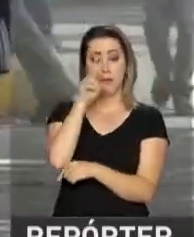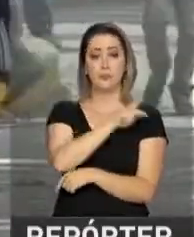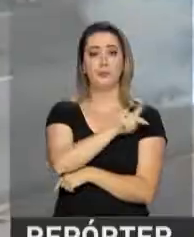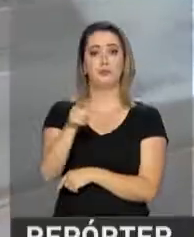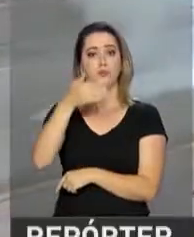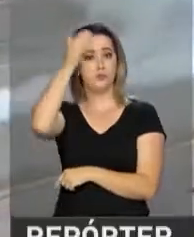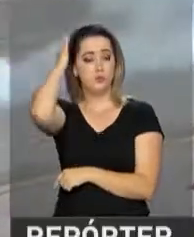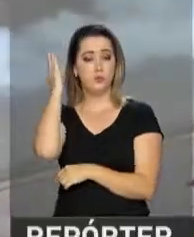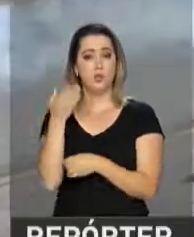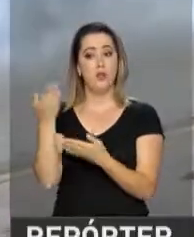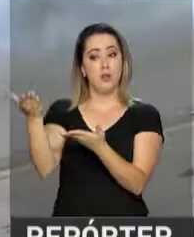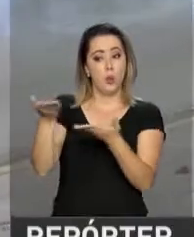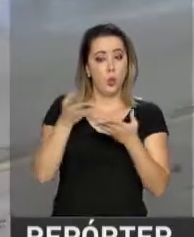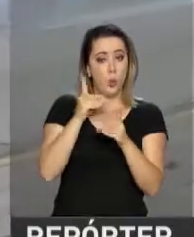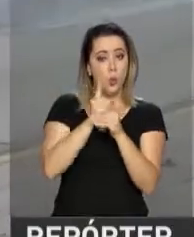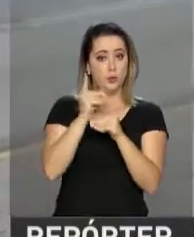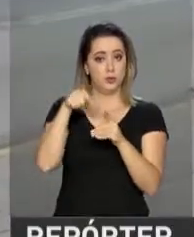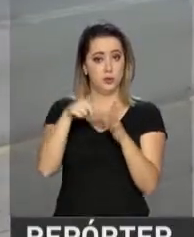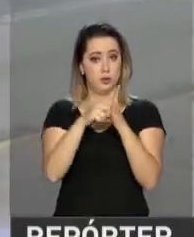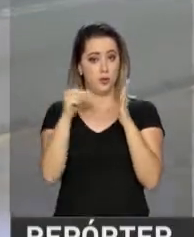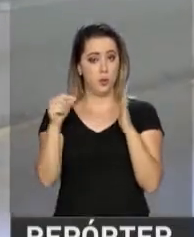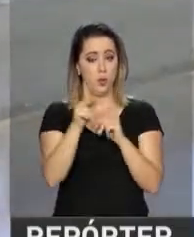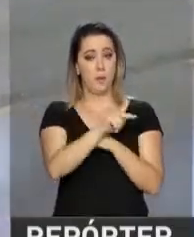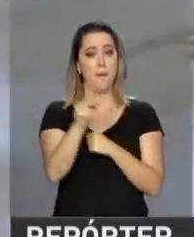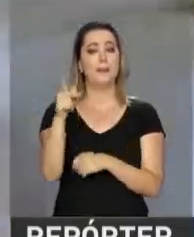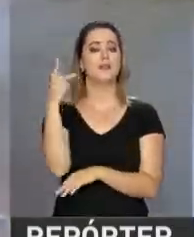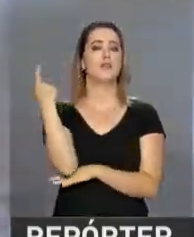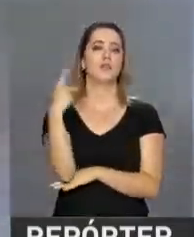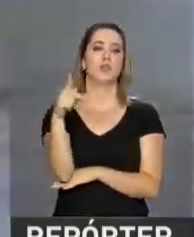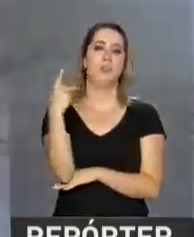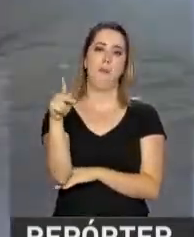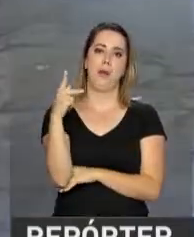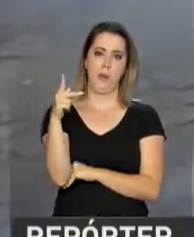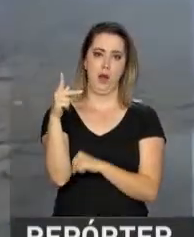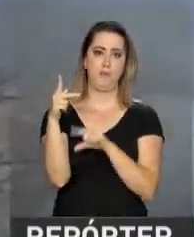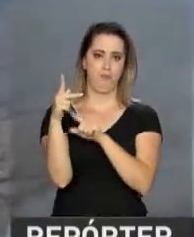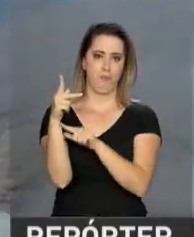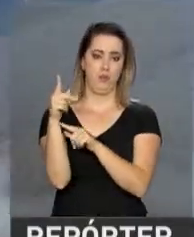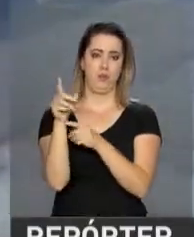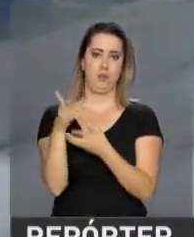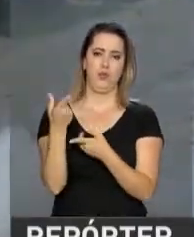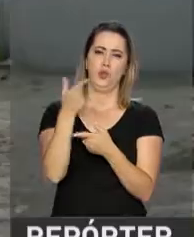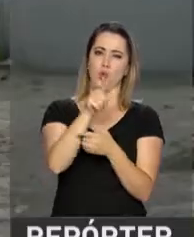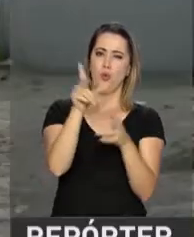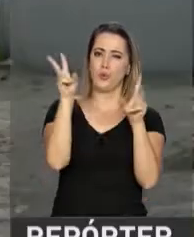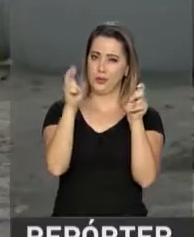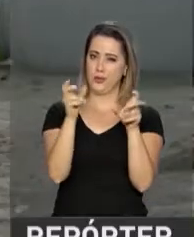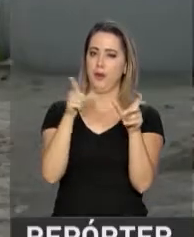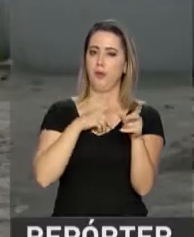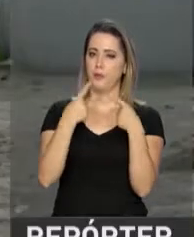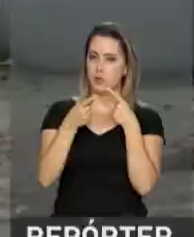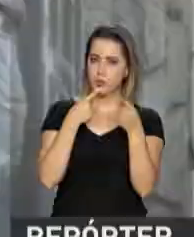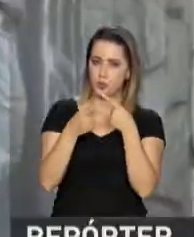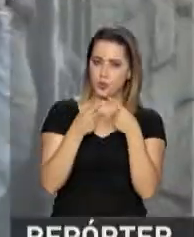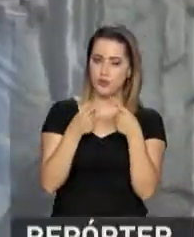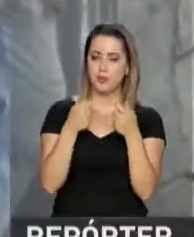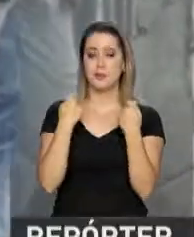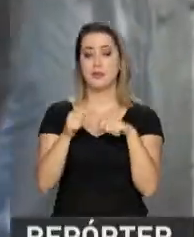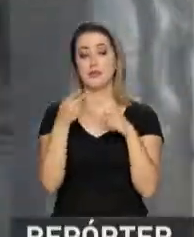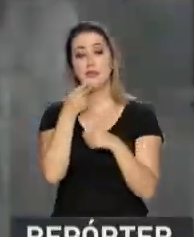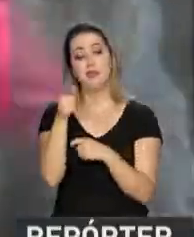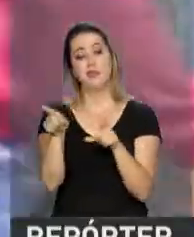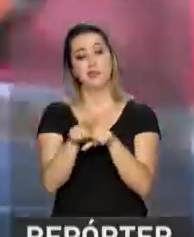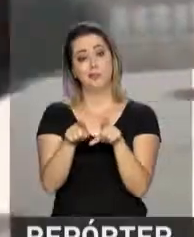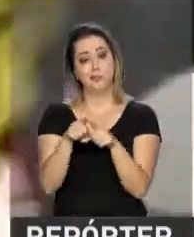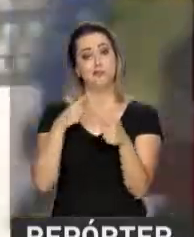temer recebe aqui no palácio do planalto o presidente do paraguai horacio cartes e entre outros assuntos eles vão discutir a